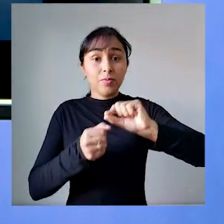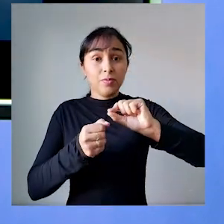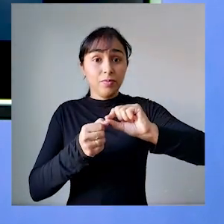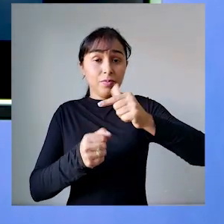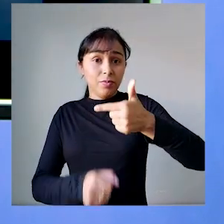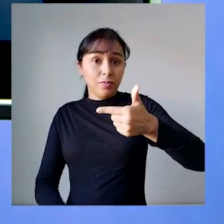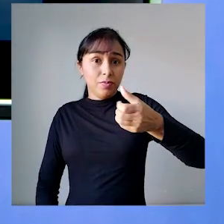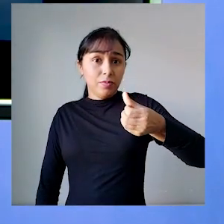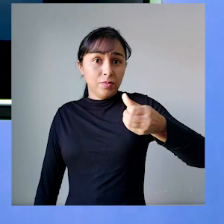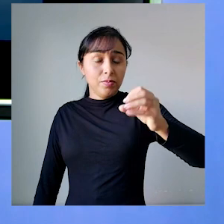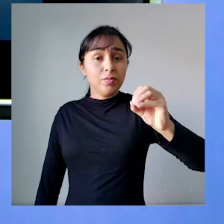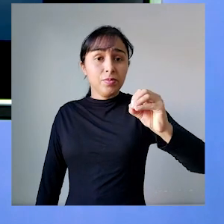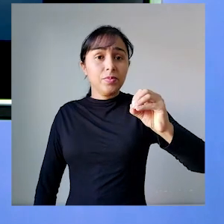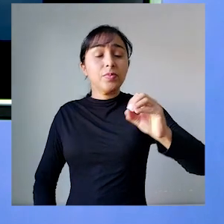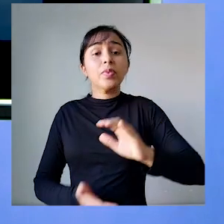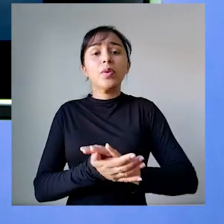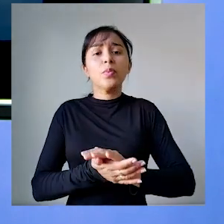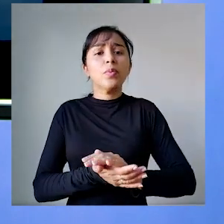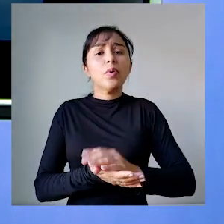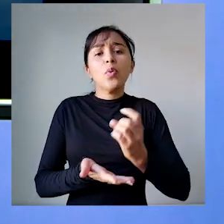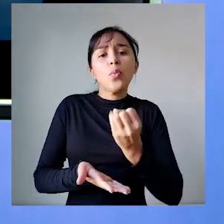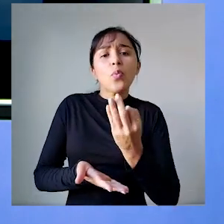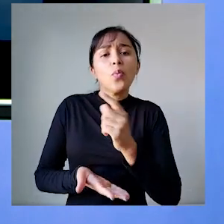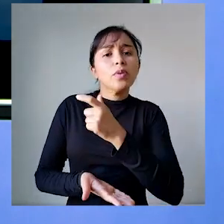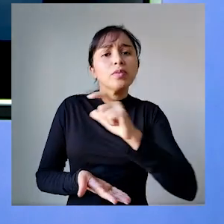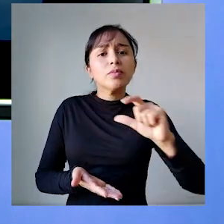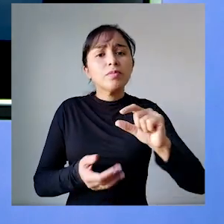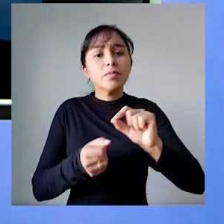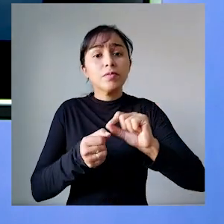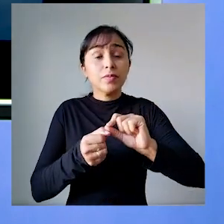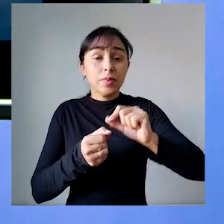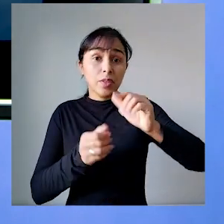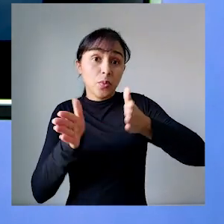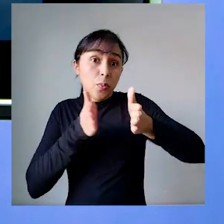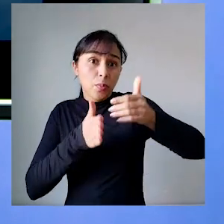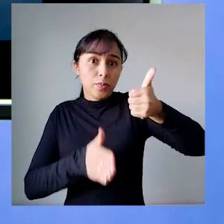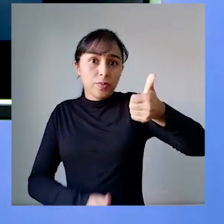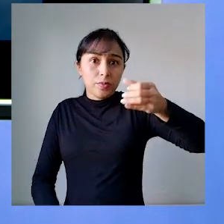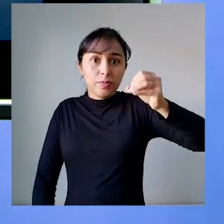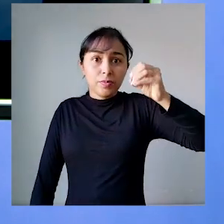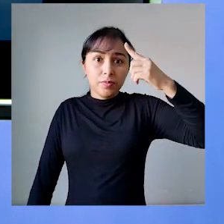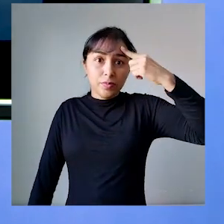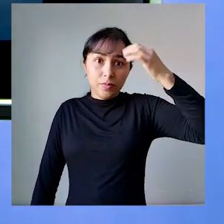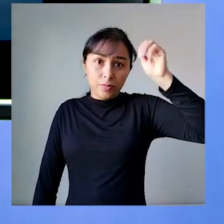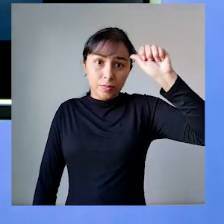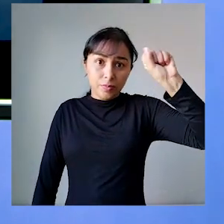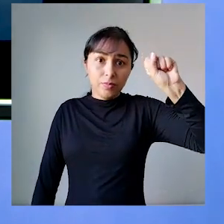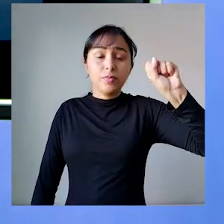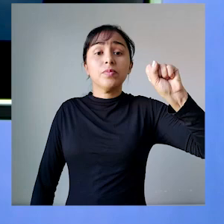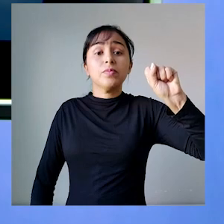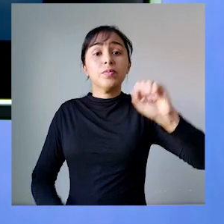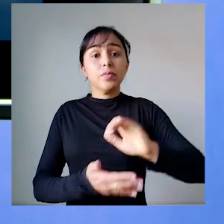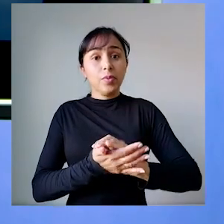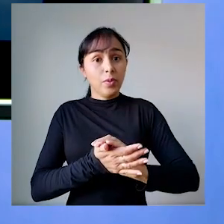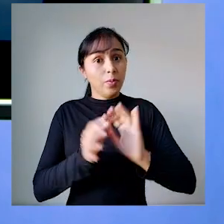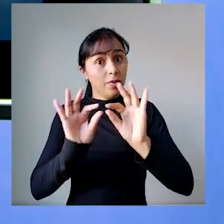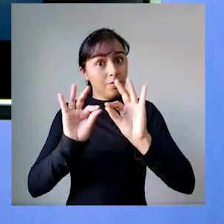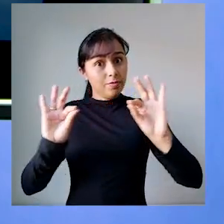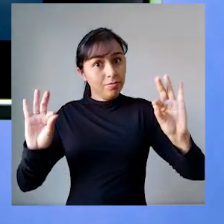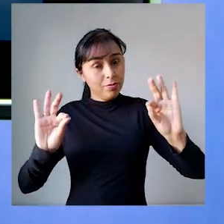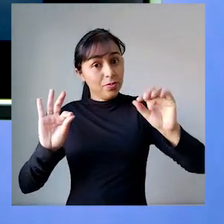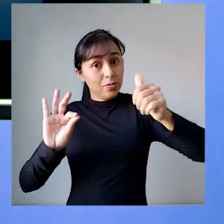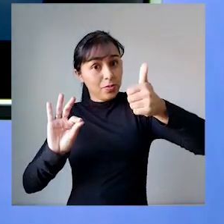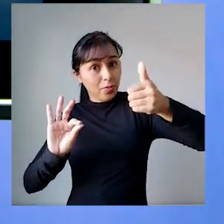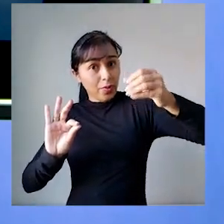peças, em 10 dias a tendência é que eu faça mais, eu vou ter mais tempo trabalhando. Então, como eu vou fazer mais, o 10 vai para